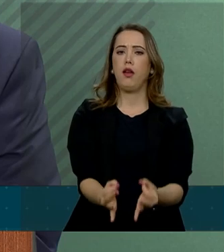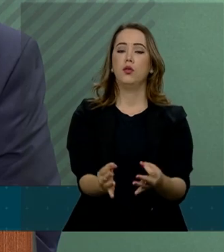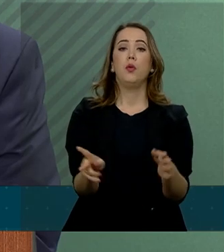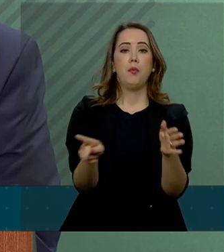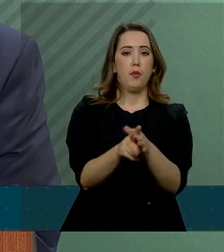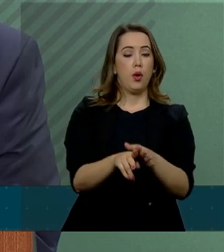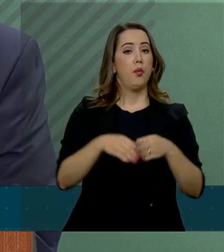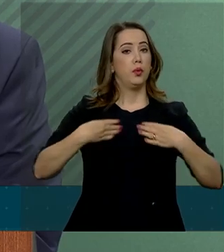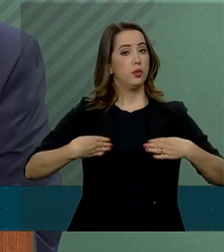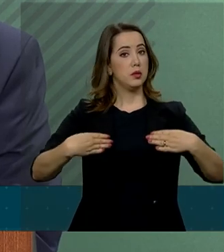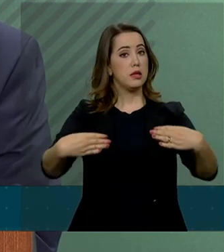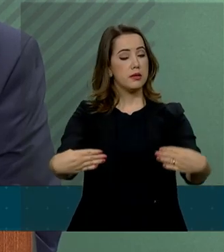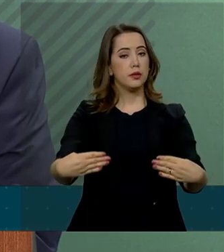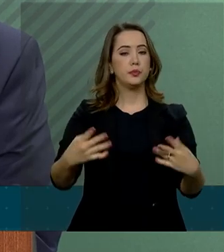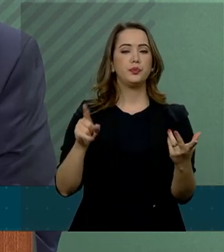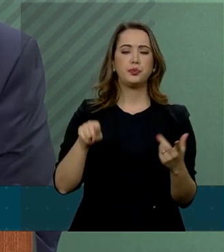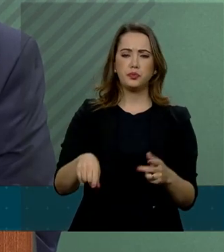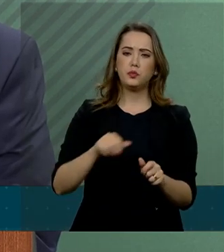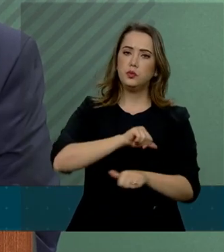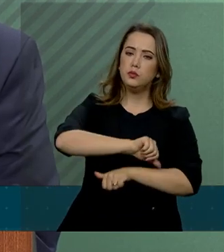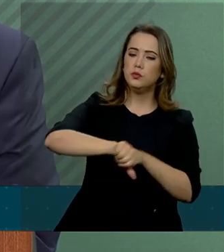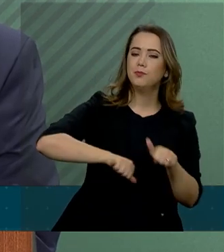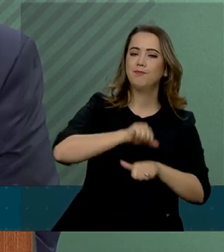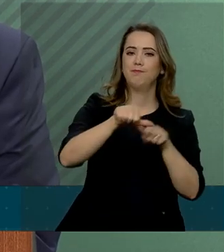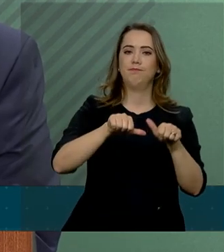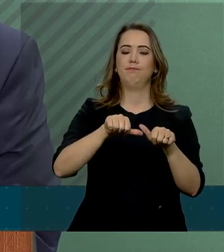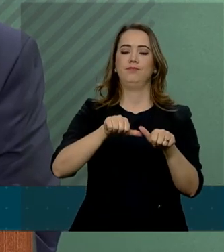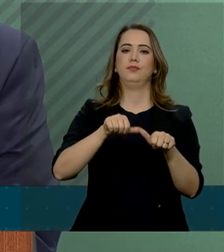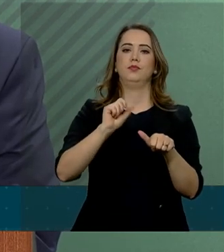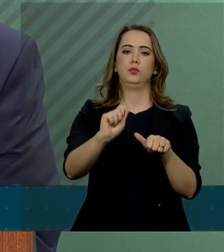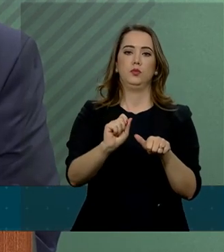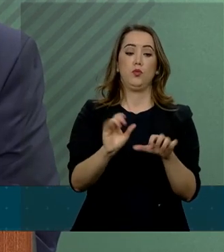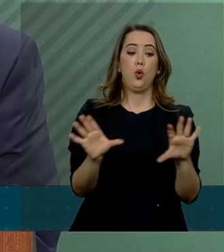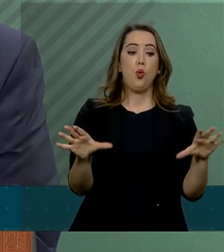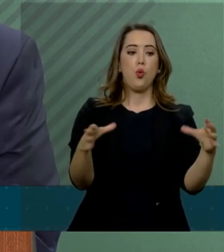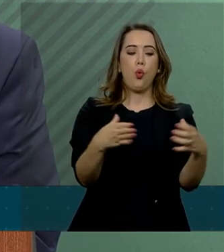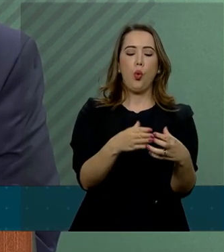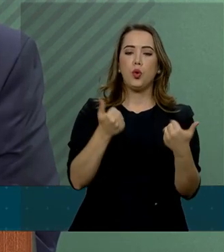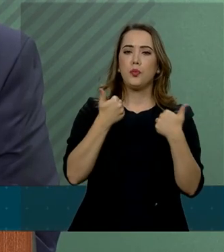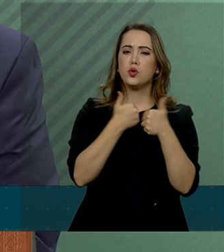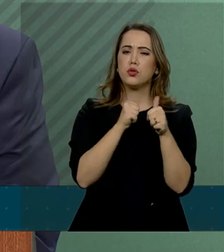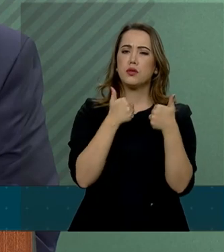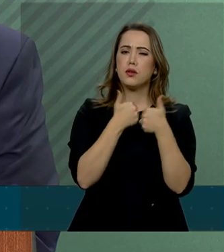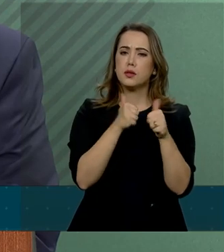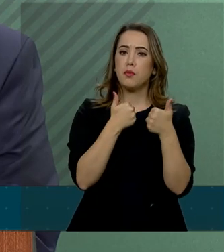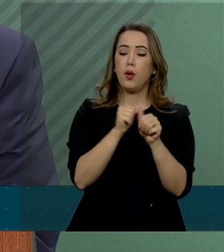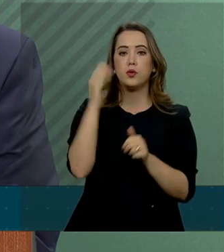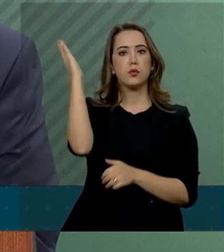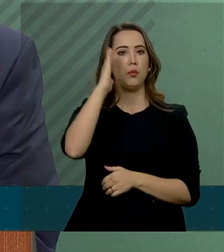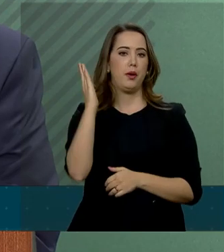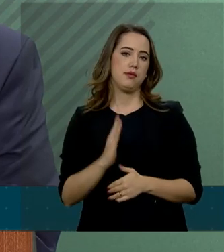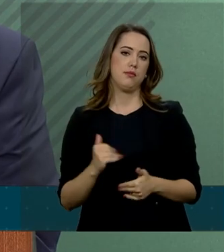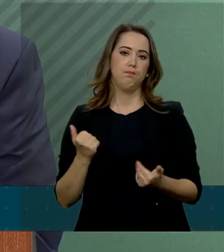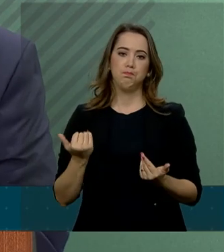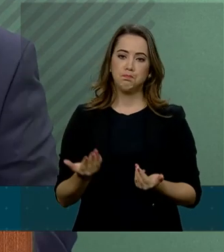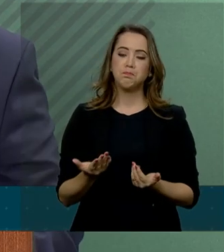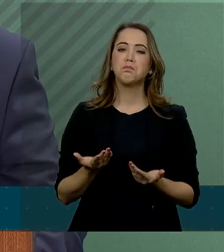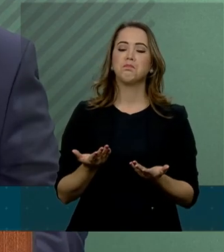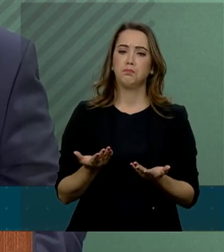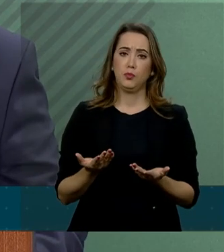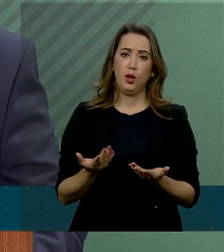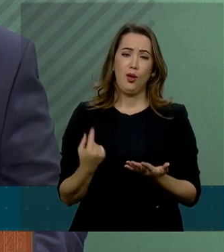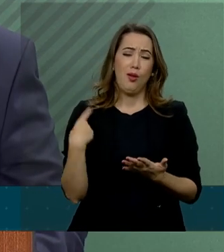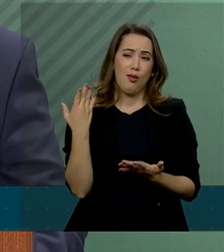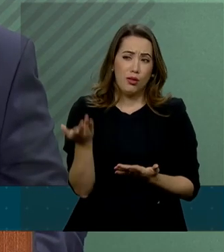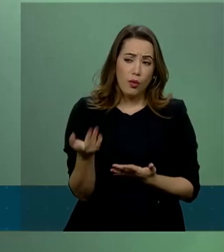infraestrutura que vai transformar o setor de transportes brasileiro essas